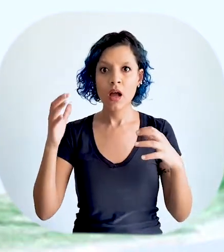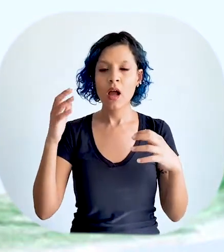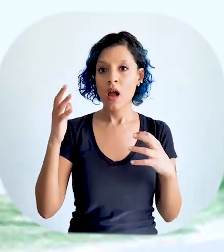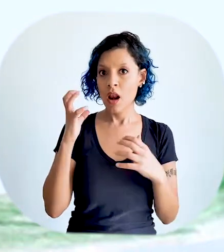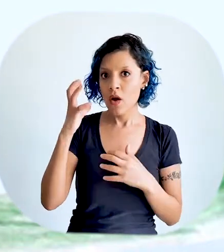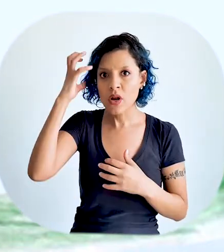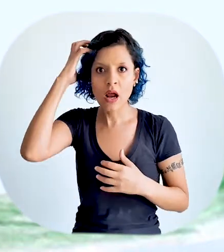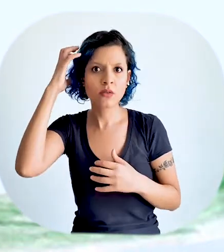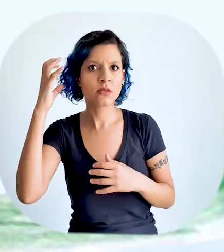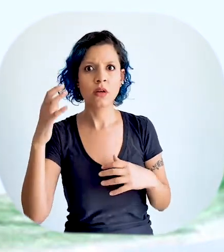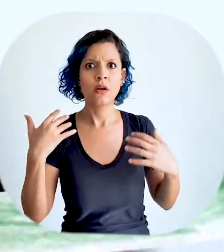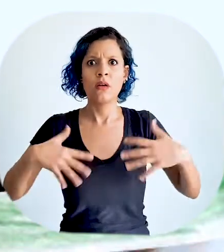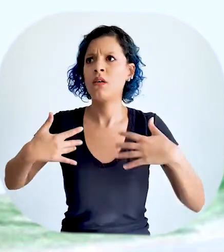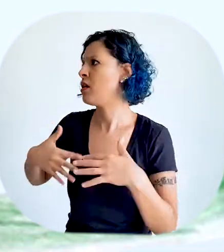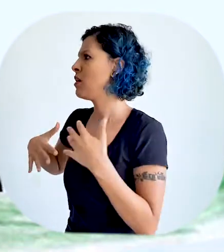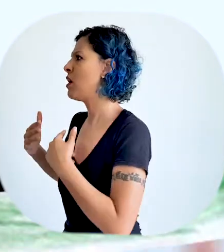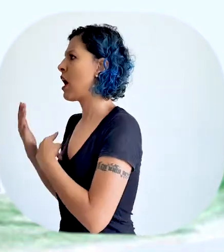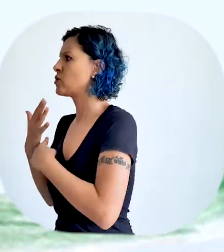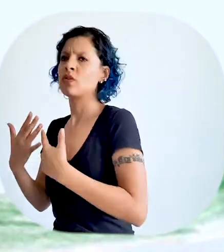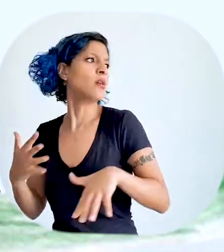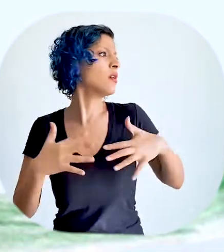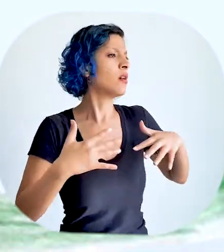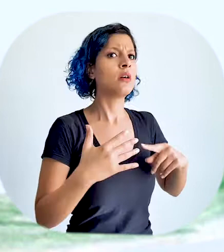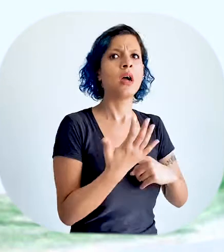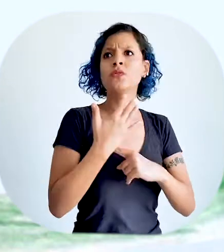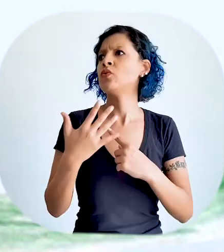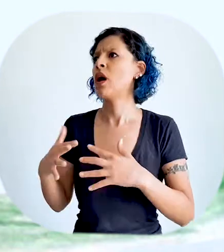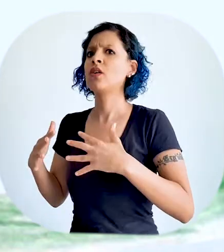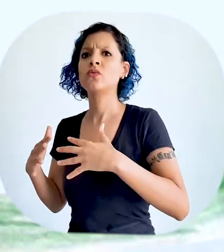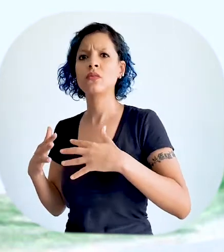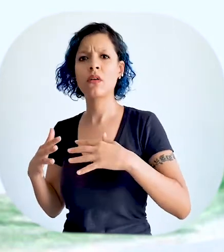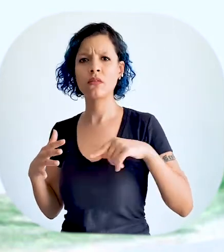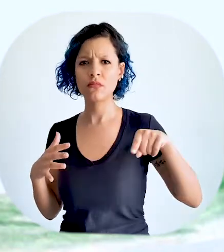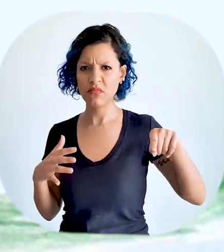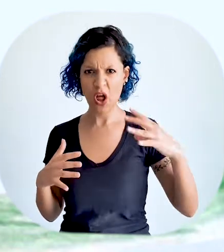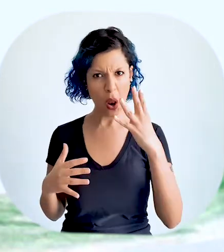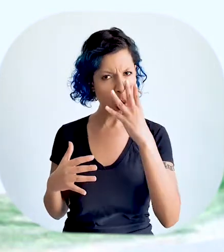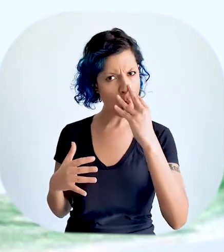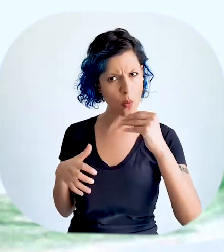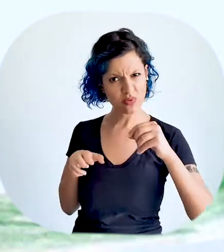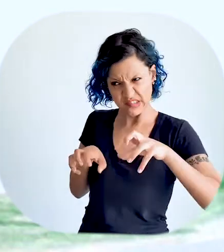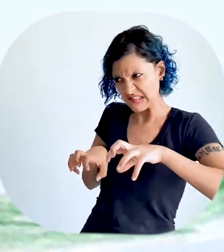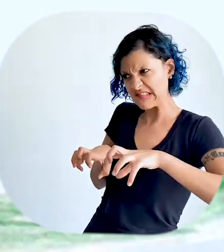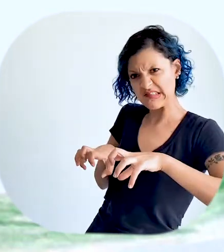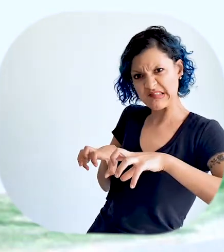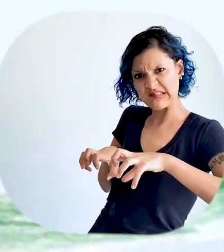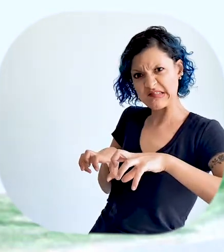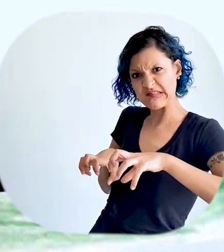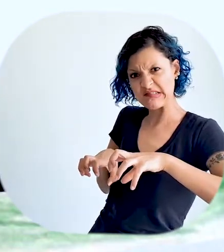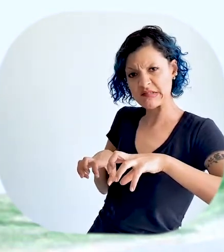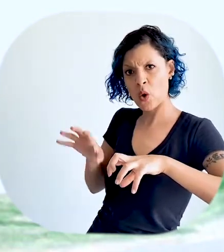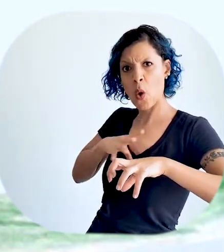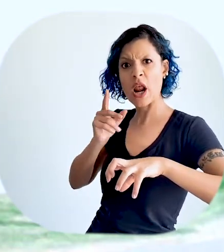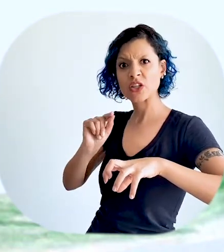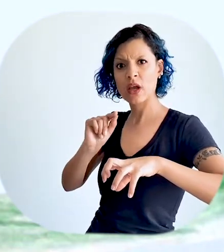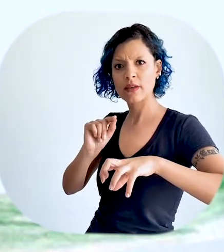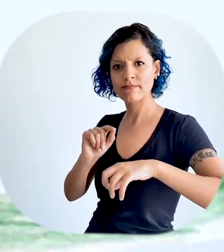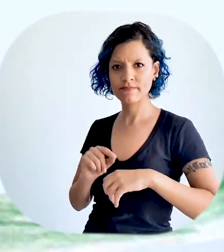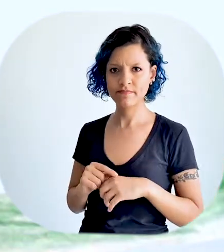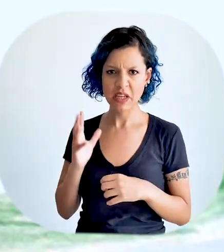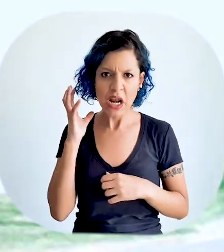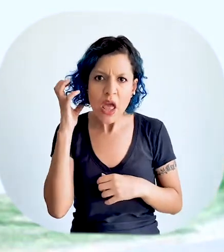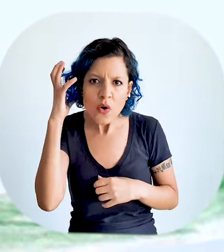me ajude. Por favor, alguém me ajude. Mas quem que ia encarar o feroz lobo? Quem? Leonardo fechou os olhos.